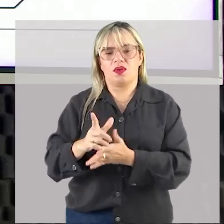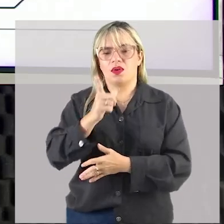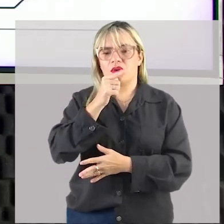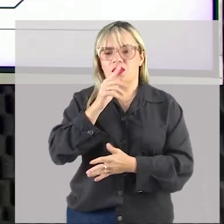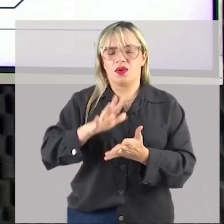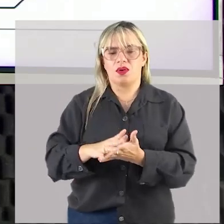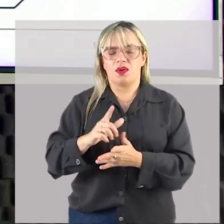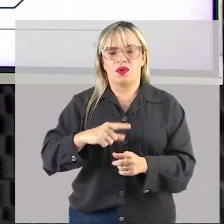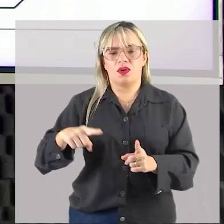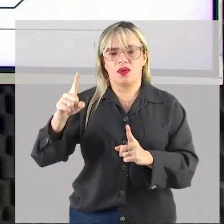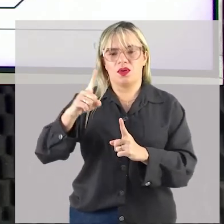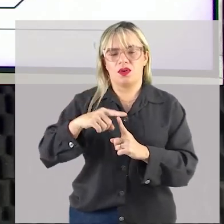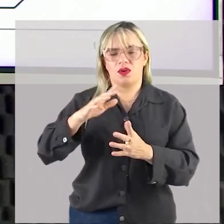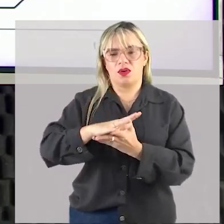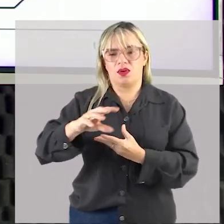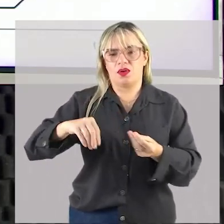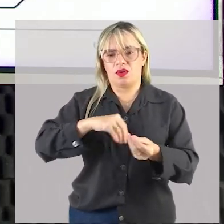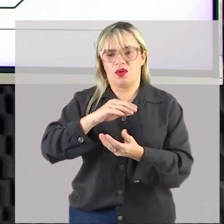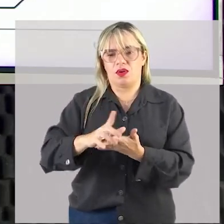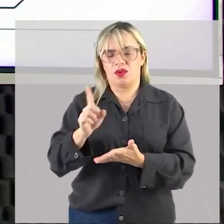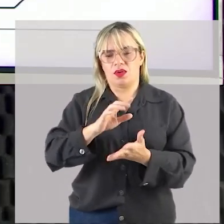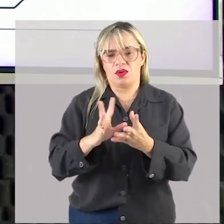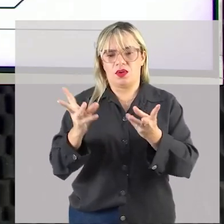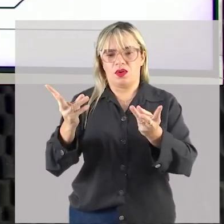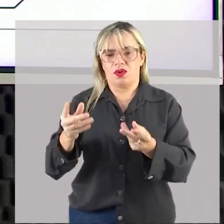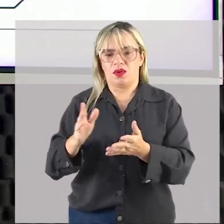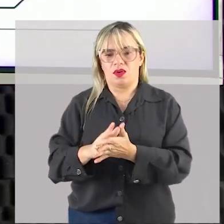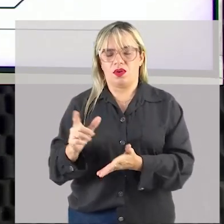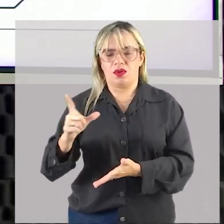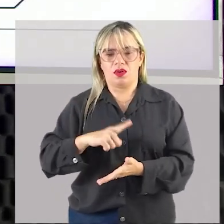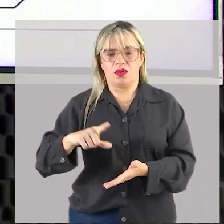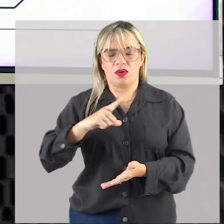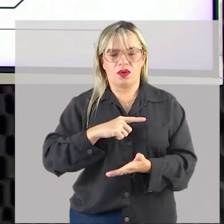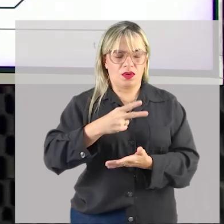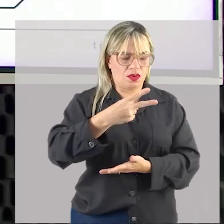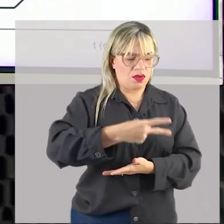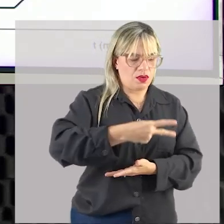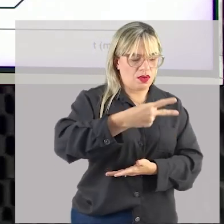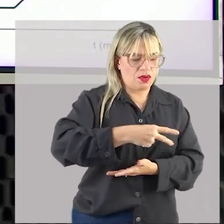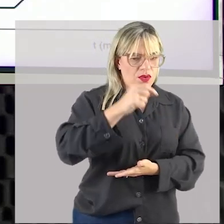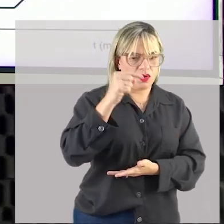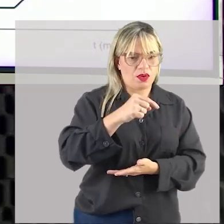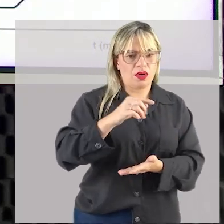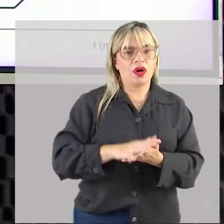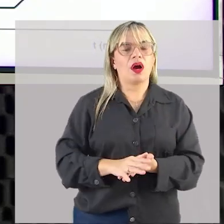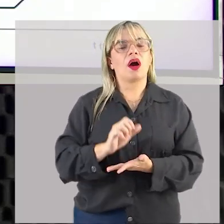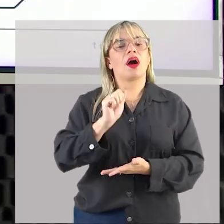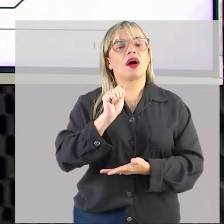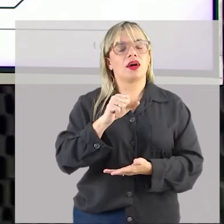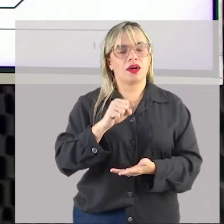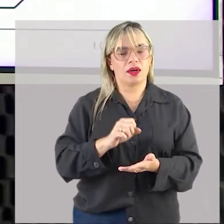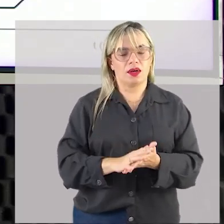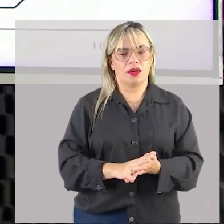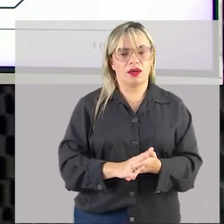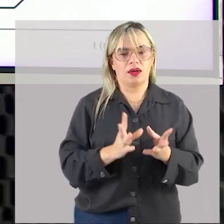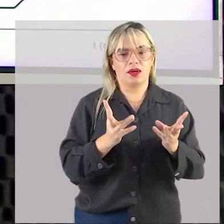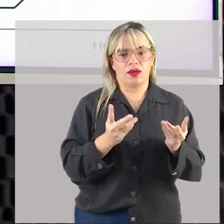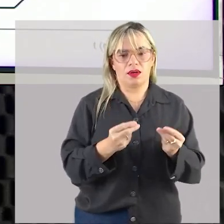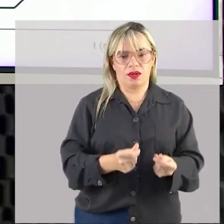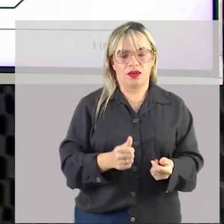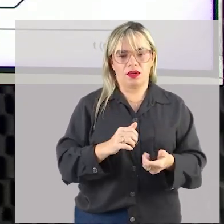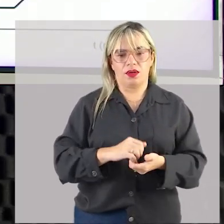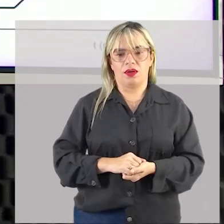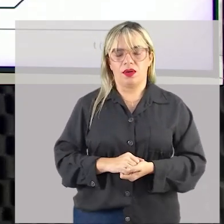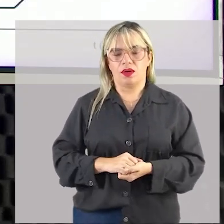Esse tipo de mistura, bem aí que tu tá vendo, não é substância. Substância tem que ter os 2 pontos. Tá aqui, ó. Isso aqui é uma substância. Isso aqui é uma